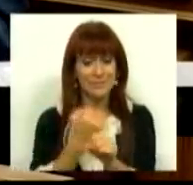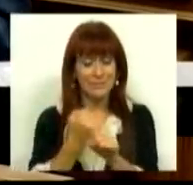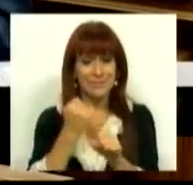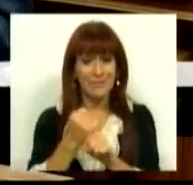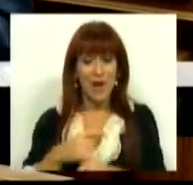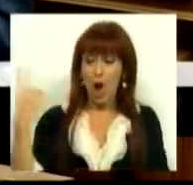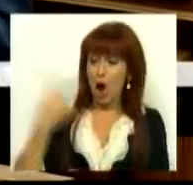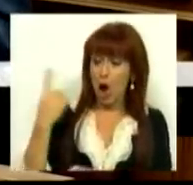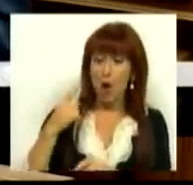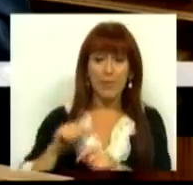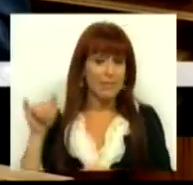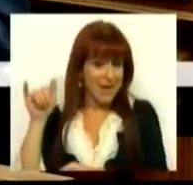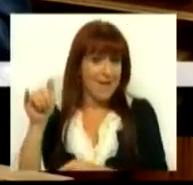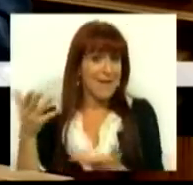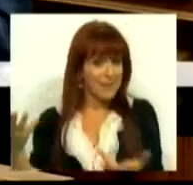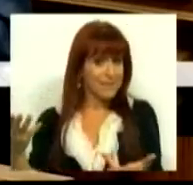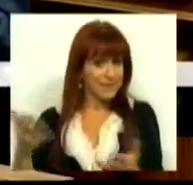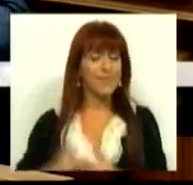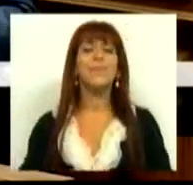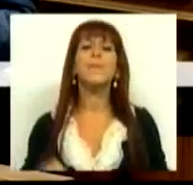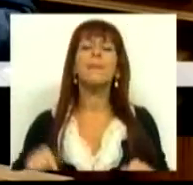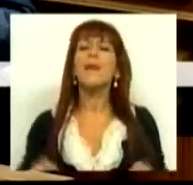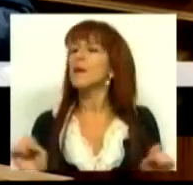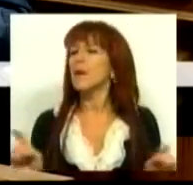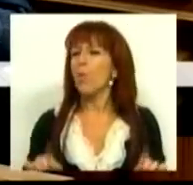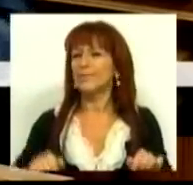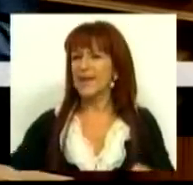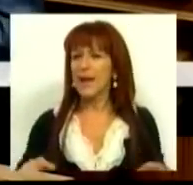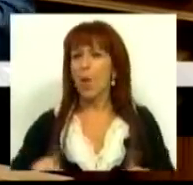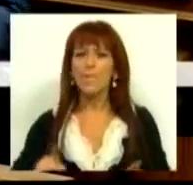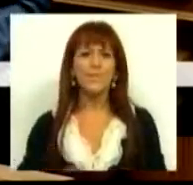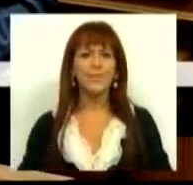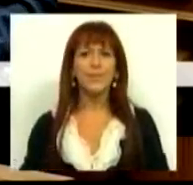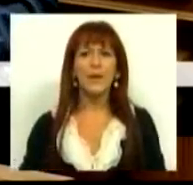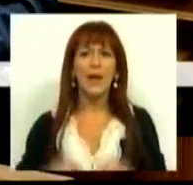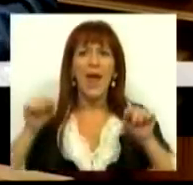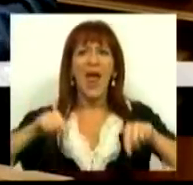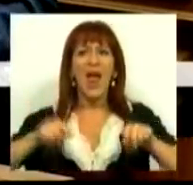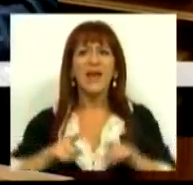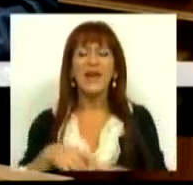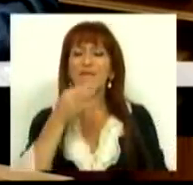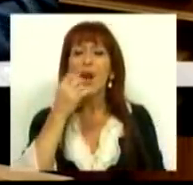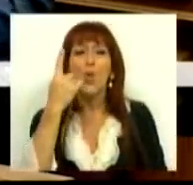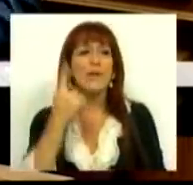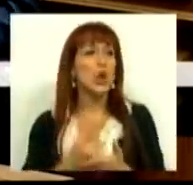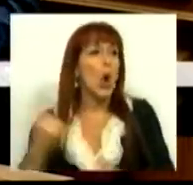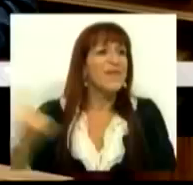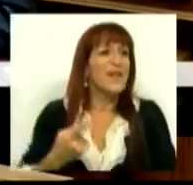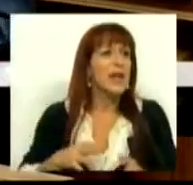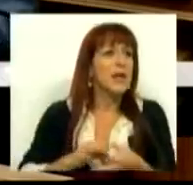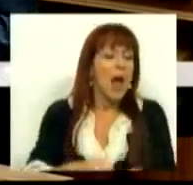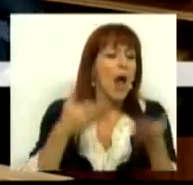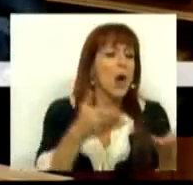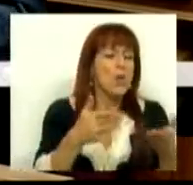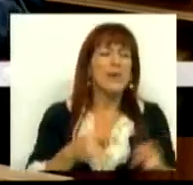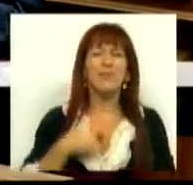da autoridade aeronáutica. Aqui não acontece isso, portanto, aqui está uma referência só de dever de colaboração